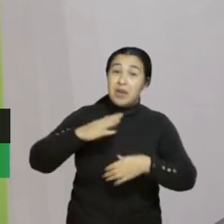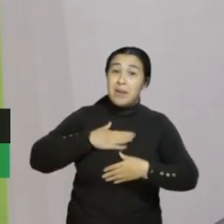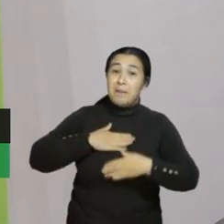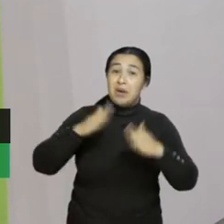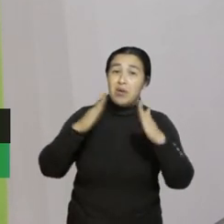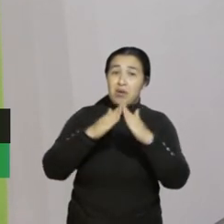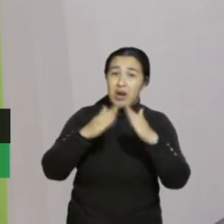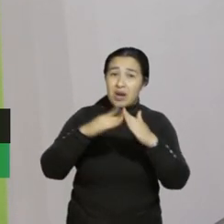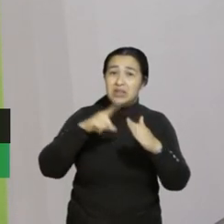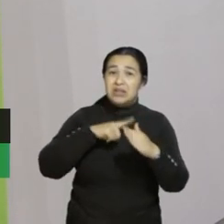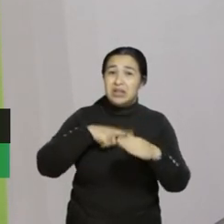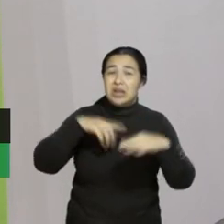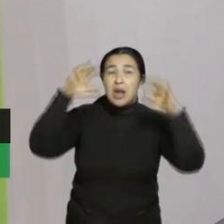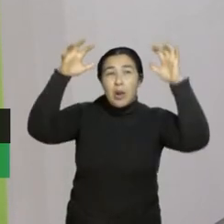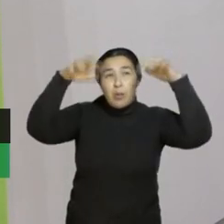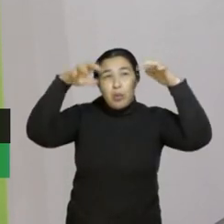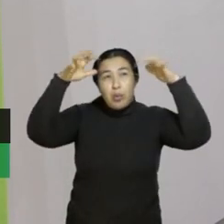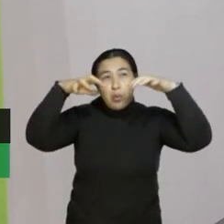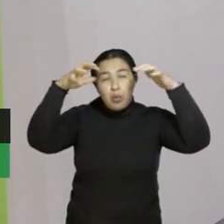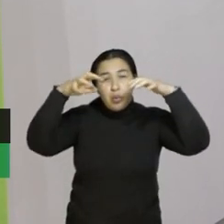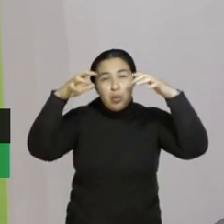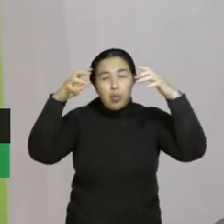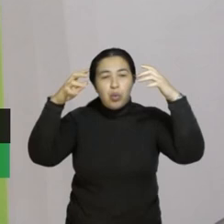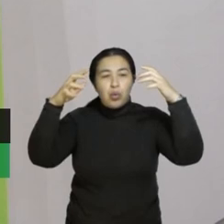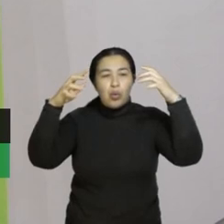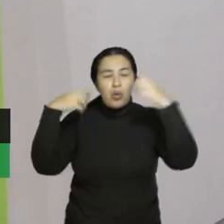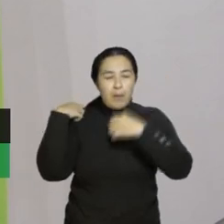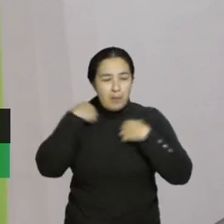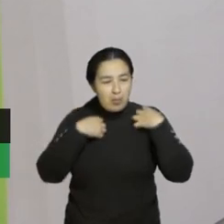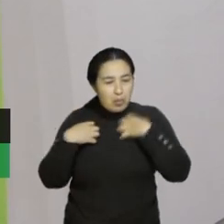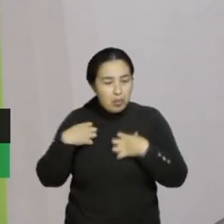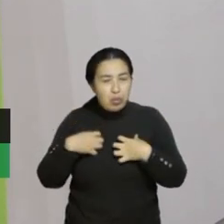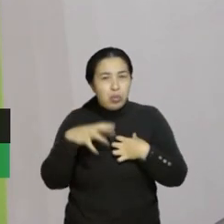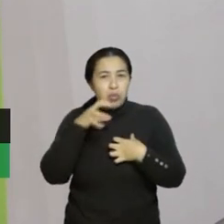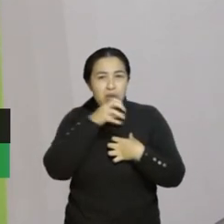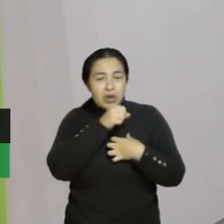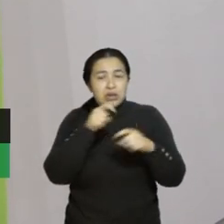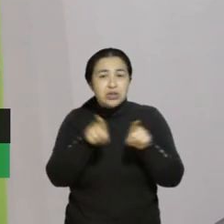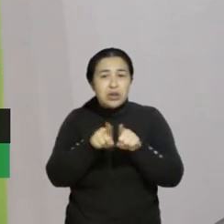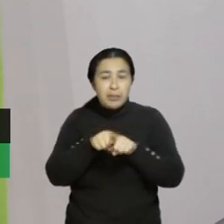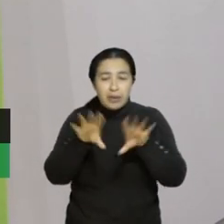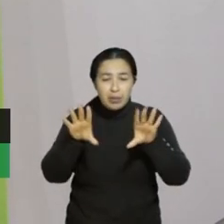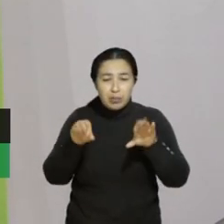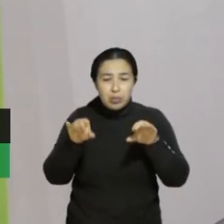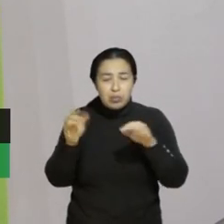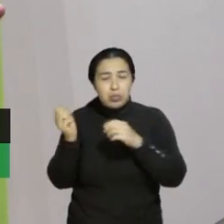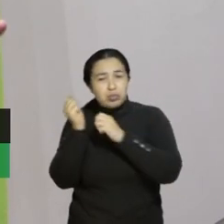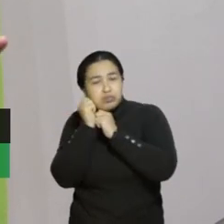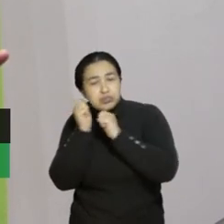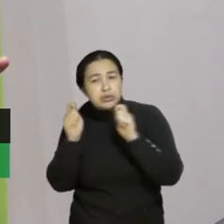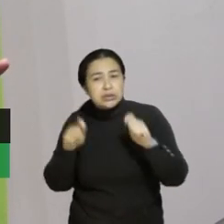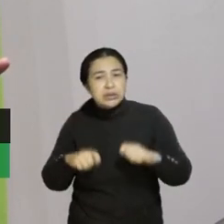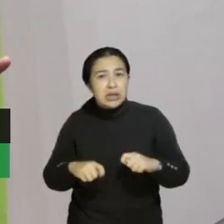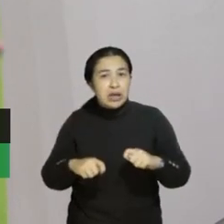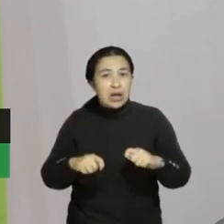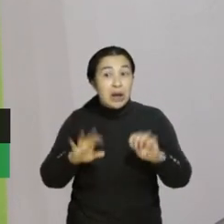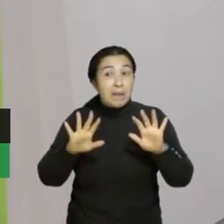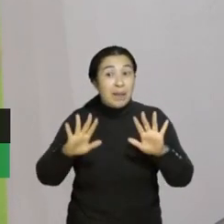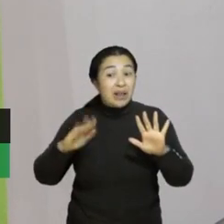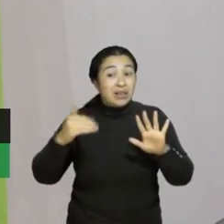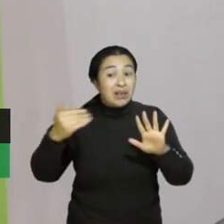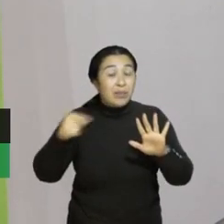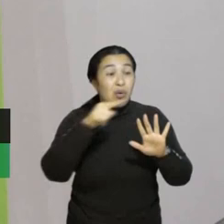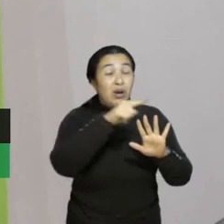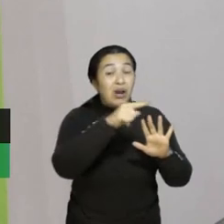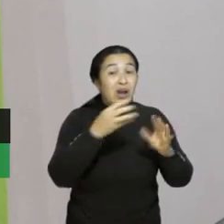cama quentinha e o chuveiro quente. E aquelas pessoas que perderam tudo. Porque agora vem uma próxima fase, quando essas águas baixar. O